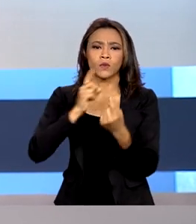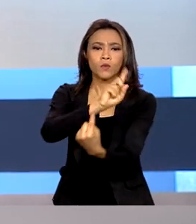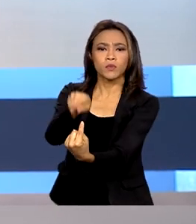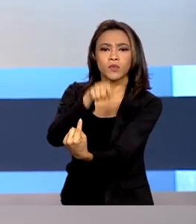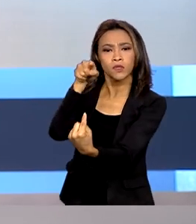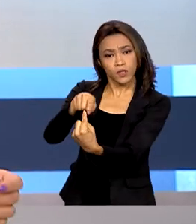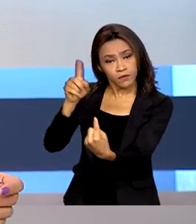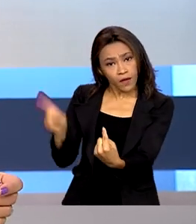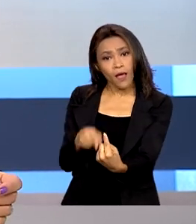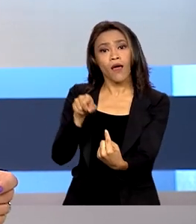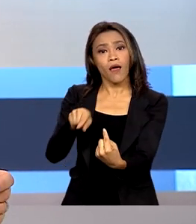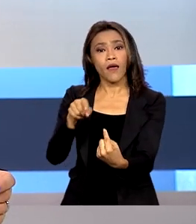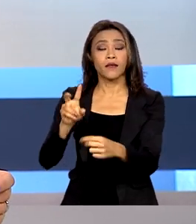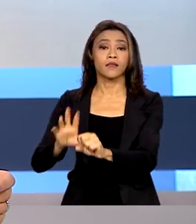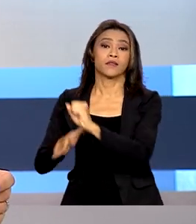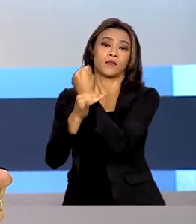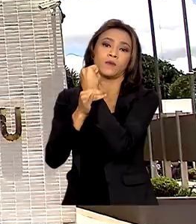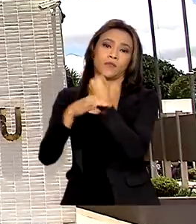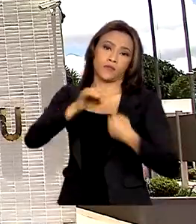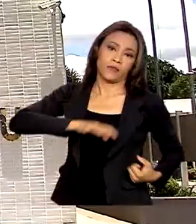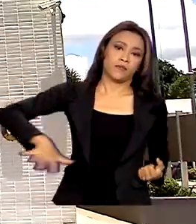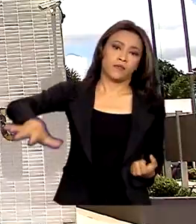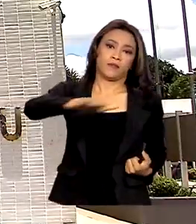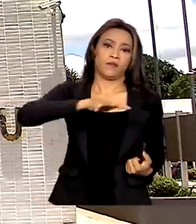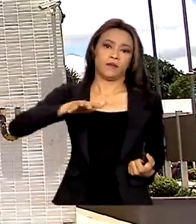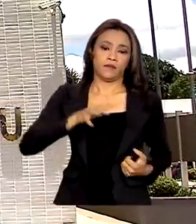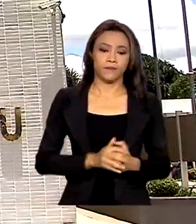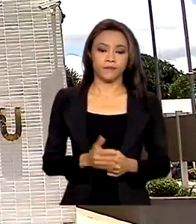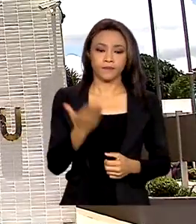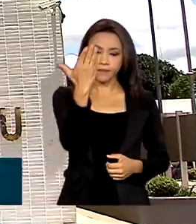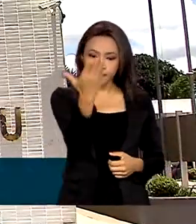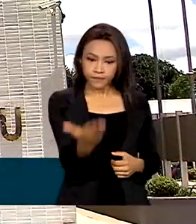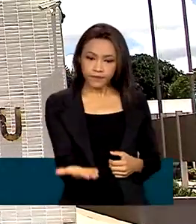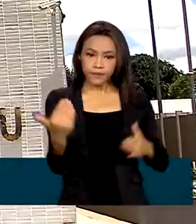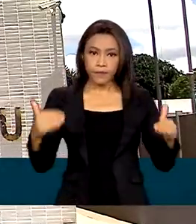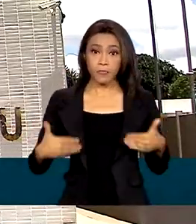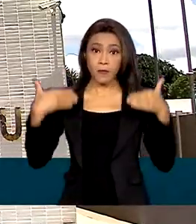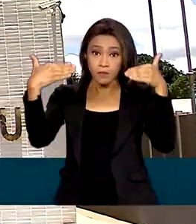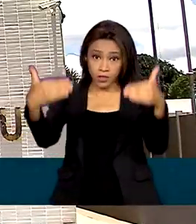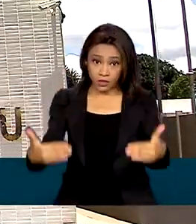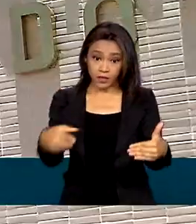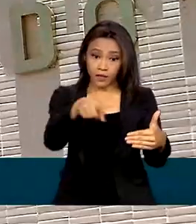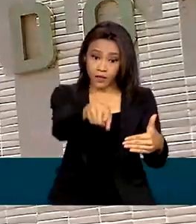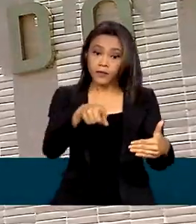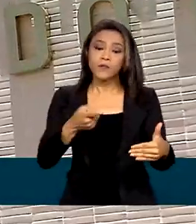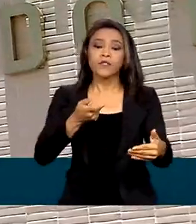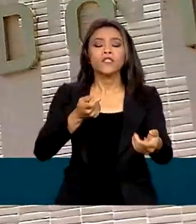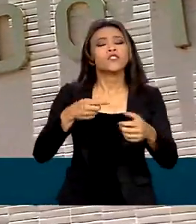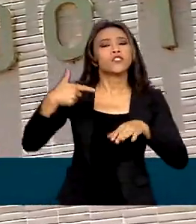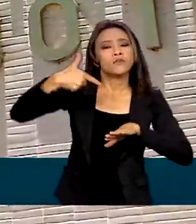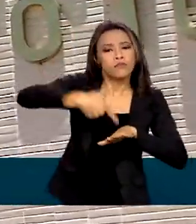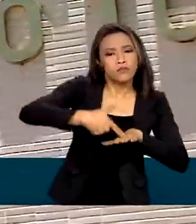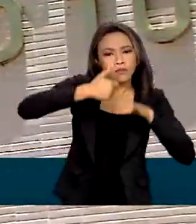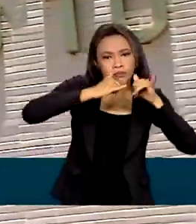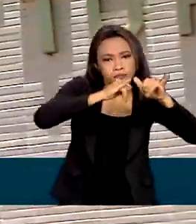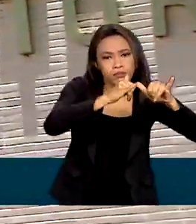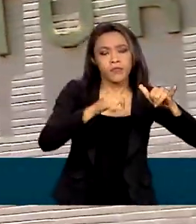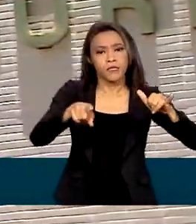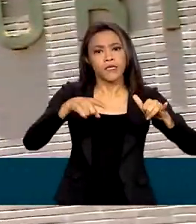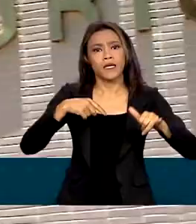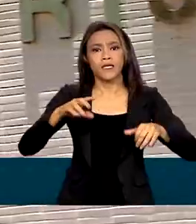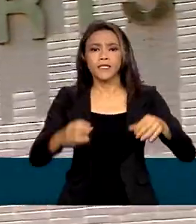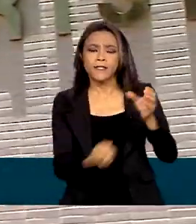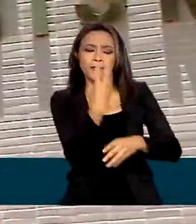e modernizar a segurança no setor. O Ministério de Minas e Energia vem monitorando a situação para evitar